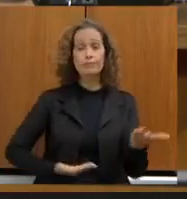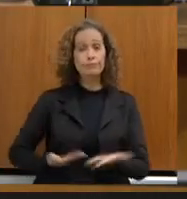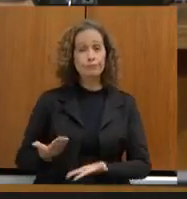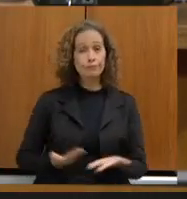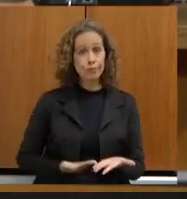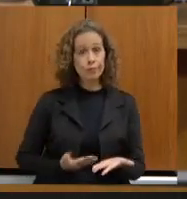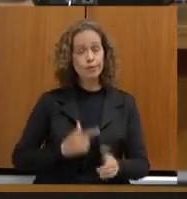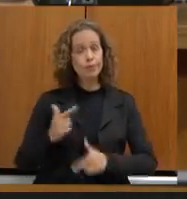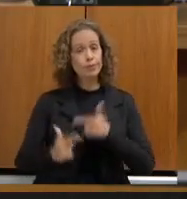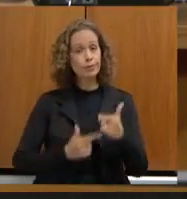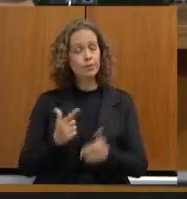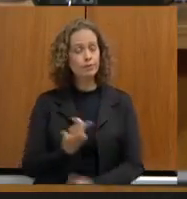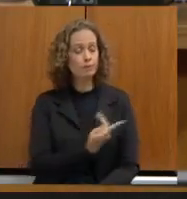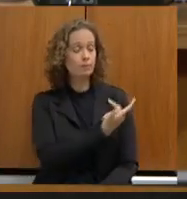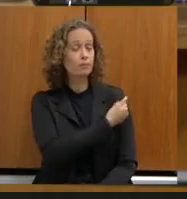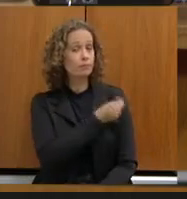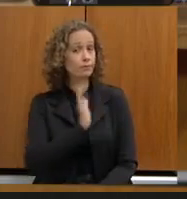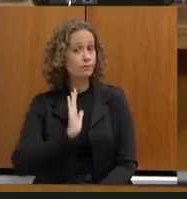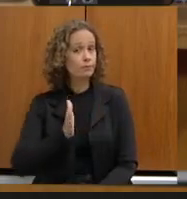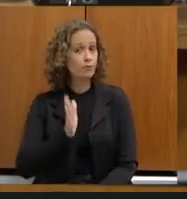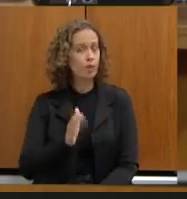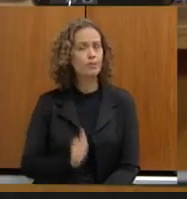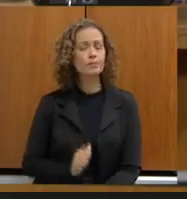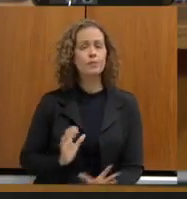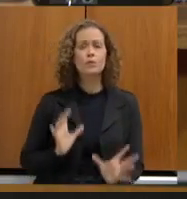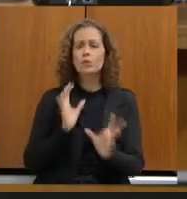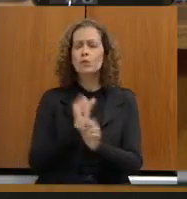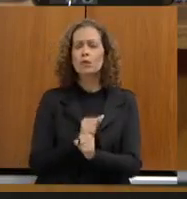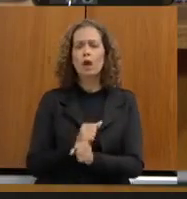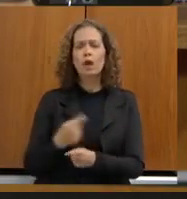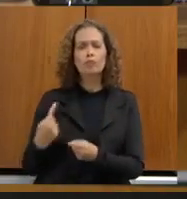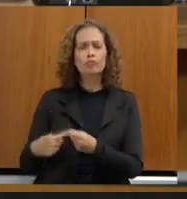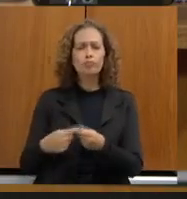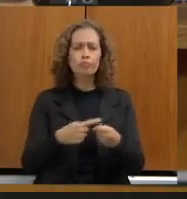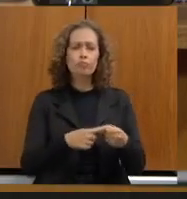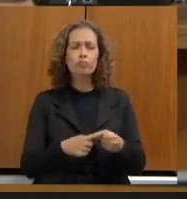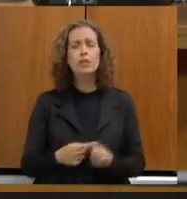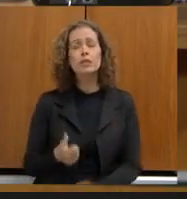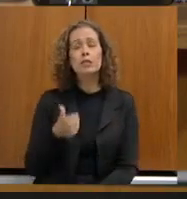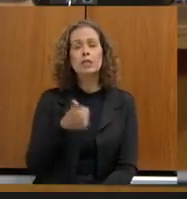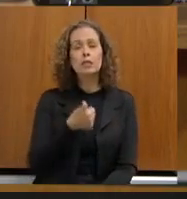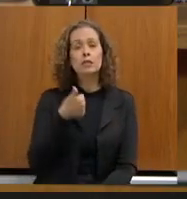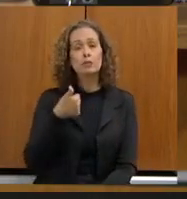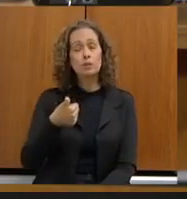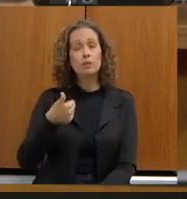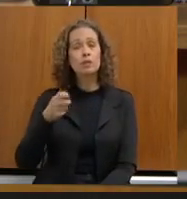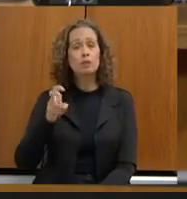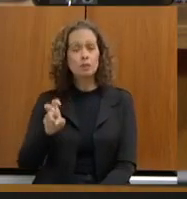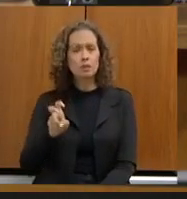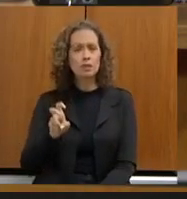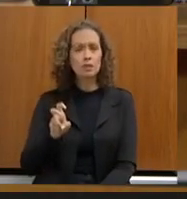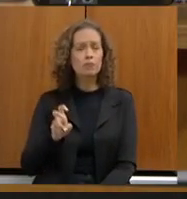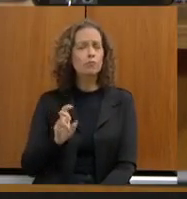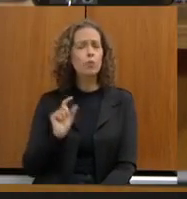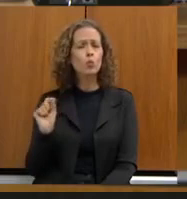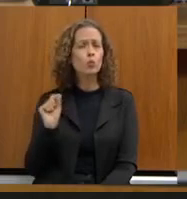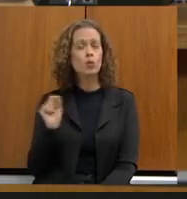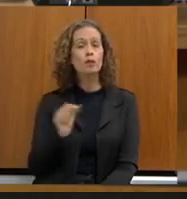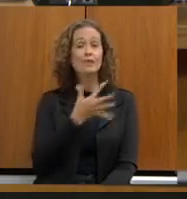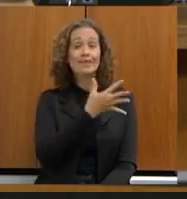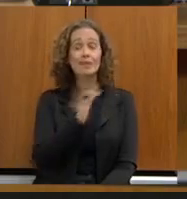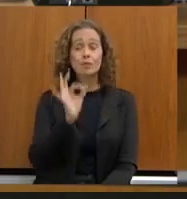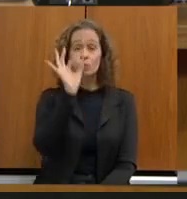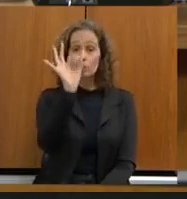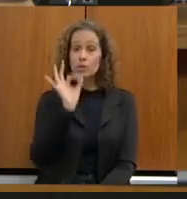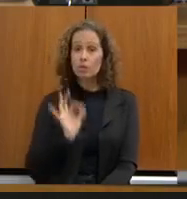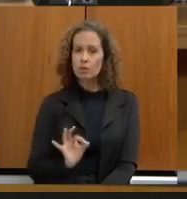sendo que em 115 municípios mineiros 100 porcento dos policiais civis dos servidores